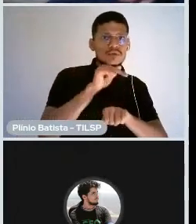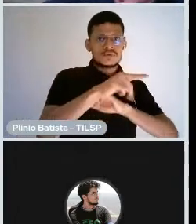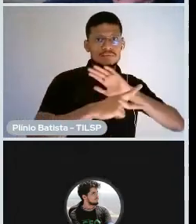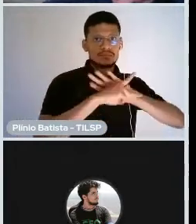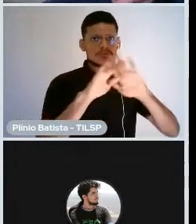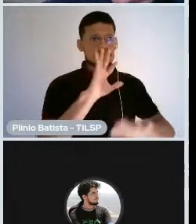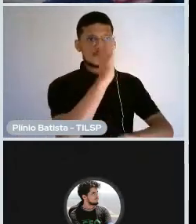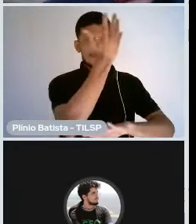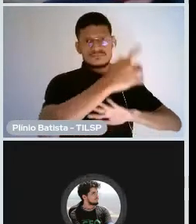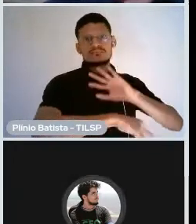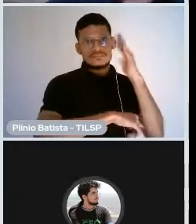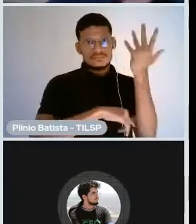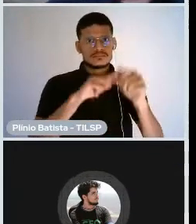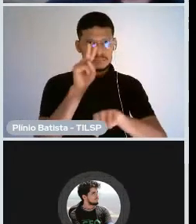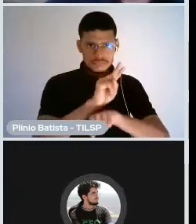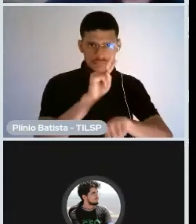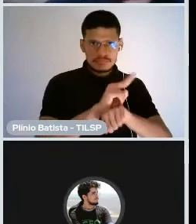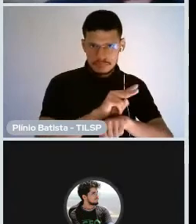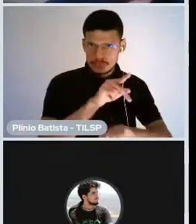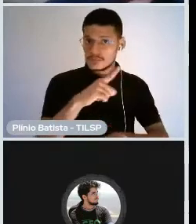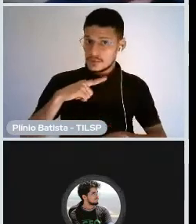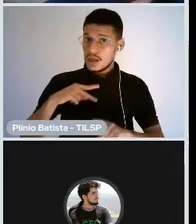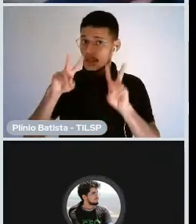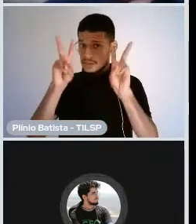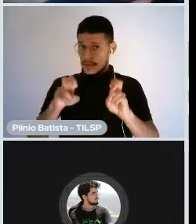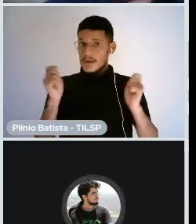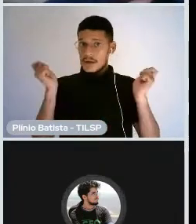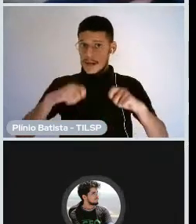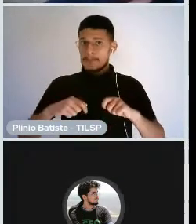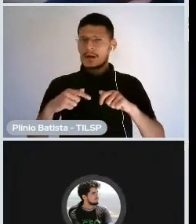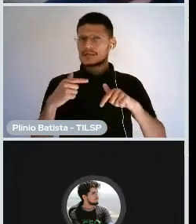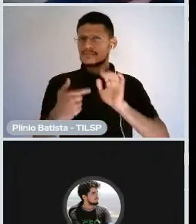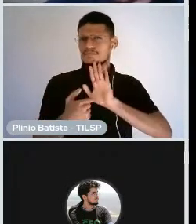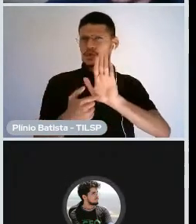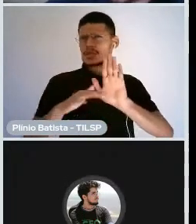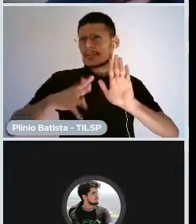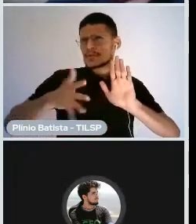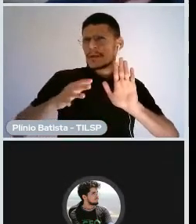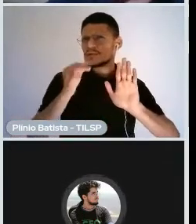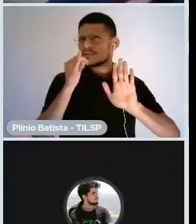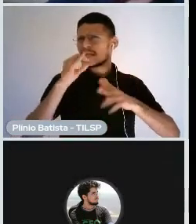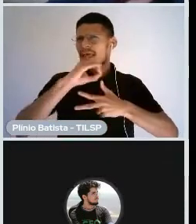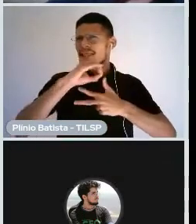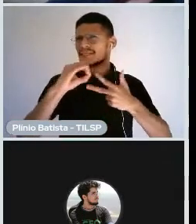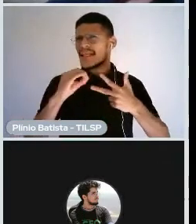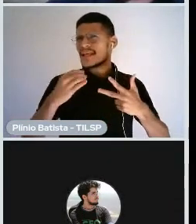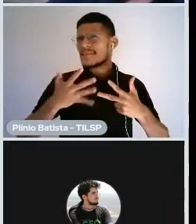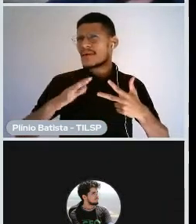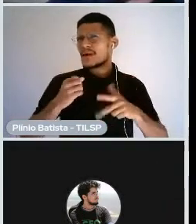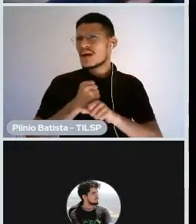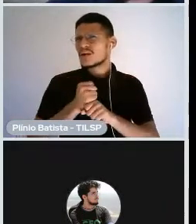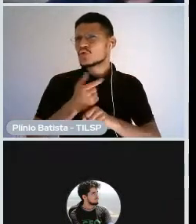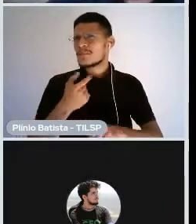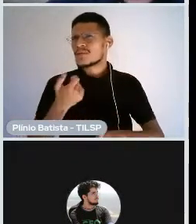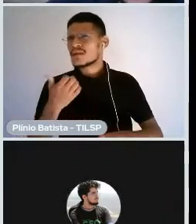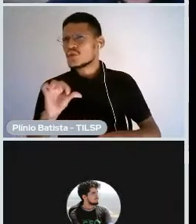ver bastante esse termo sendo trabalhado também. Se não me engano, foi trabalhado no Enem de 2019, foi 2020, tá bom?